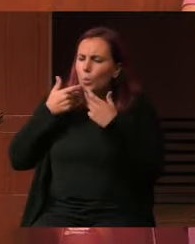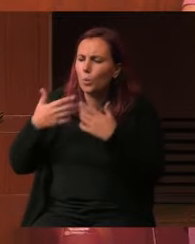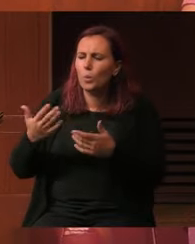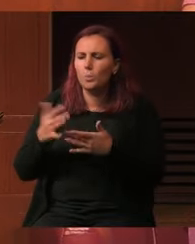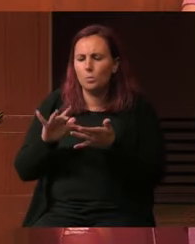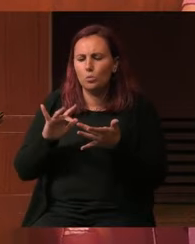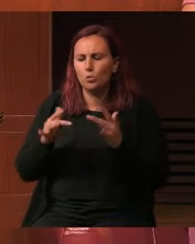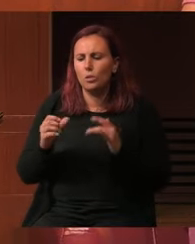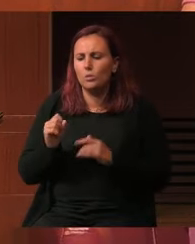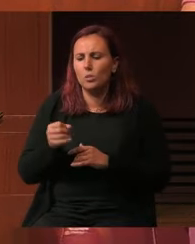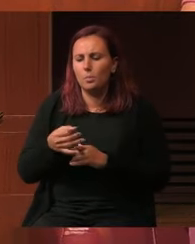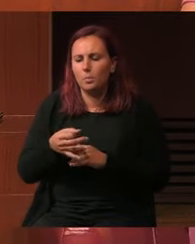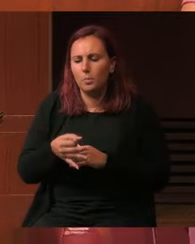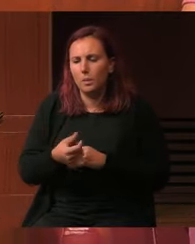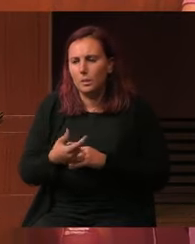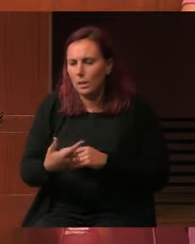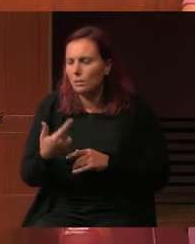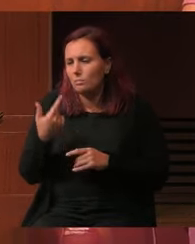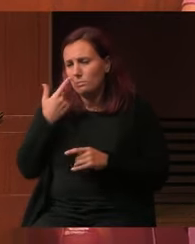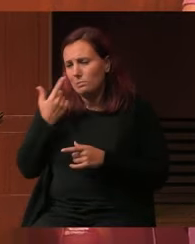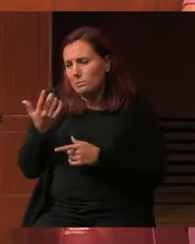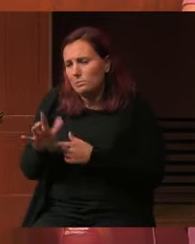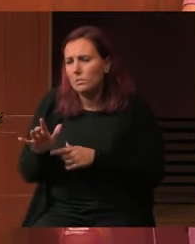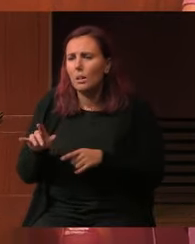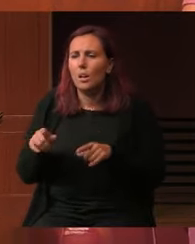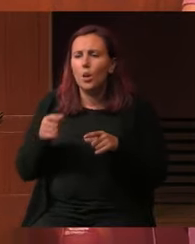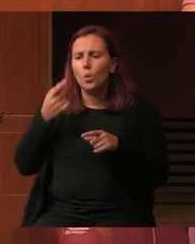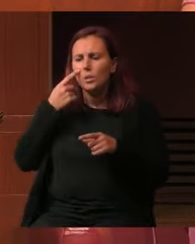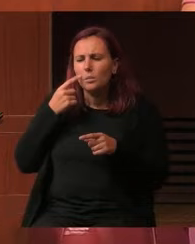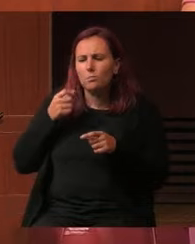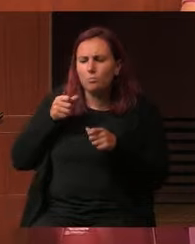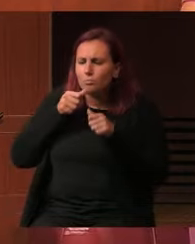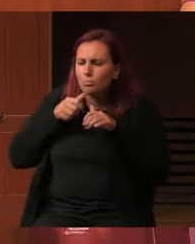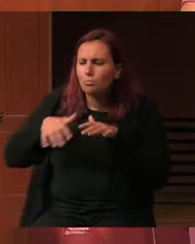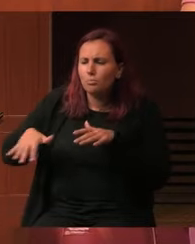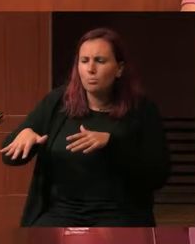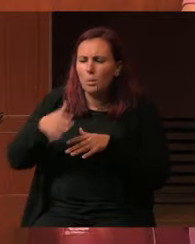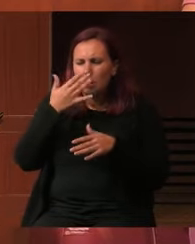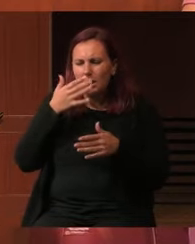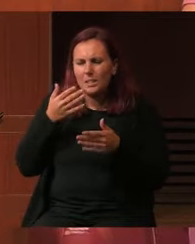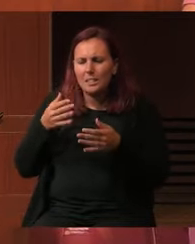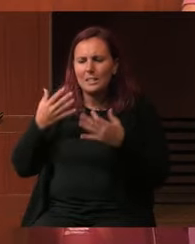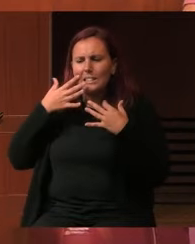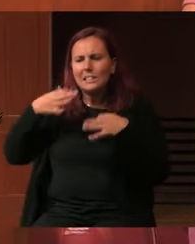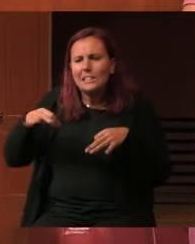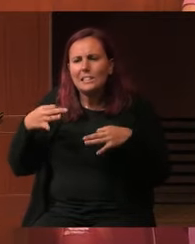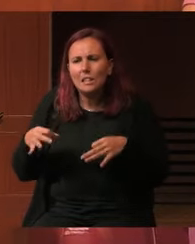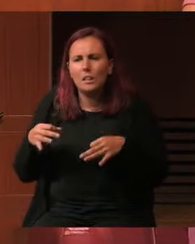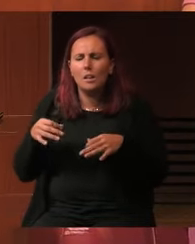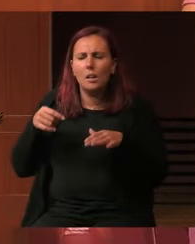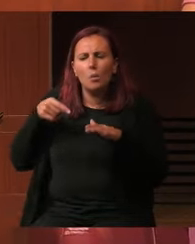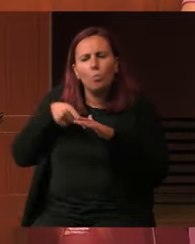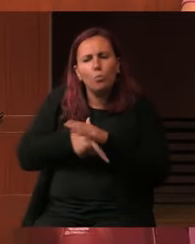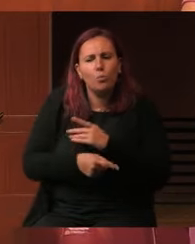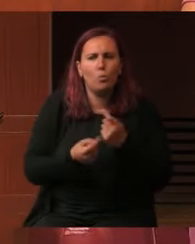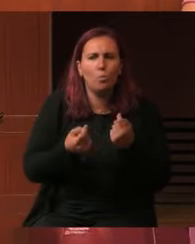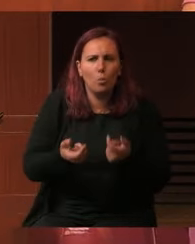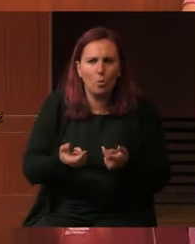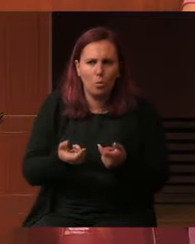exemplo clássico disto agora neste momento. O conhecimento é muito, muito, muito vasto e é muito pouco profundo. O tipo de conhecimento muito